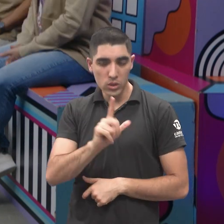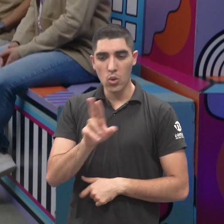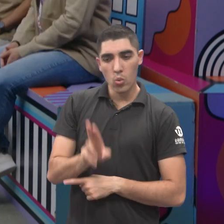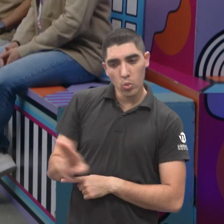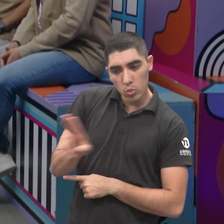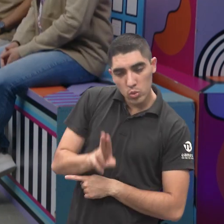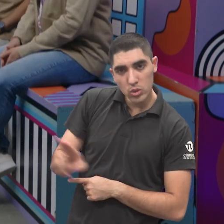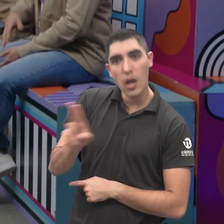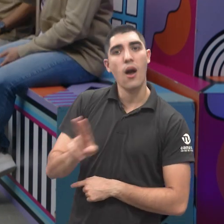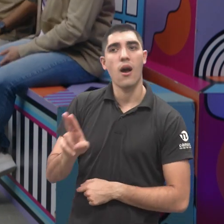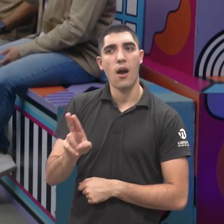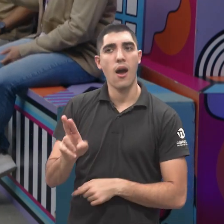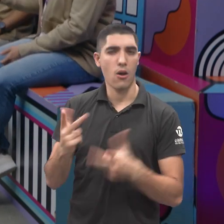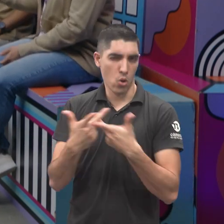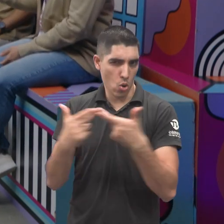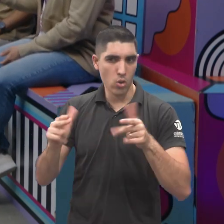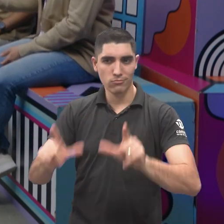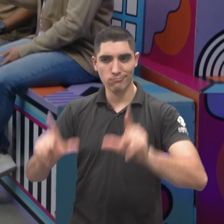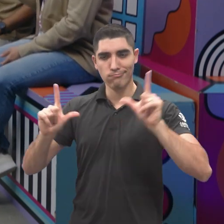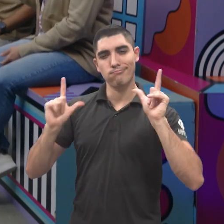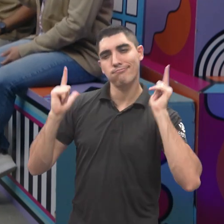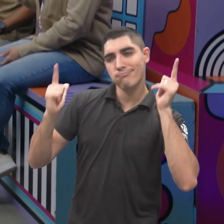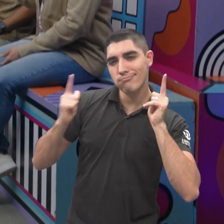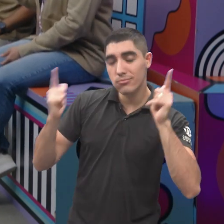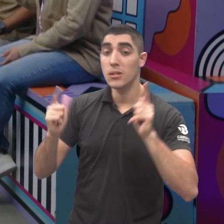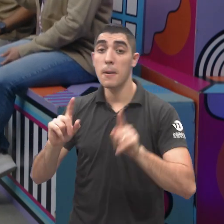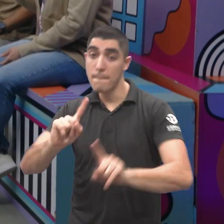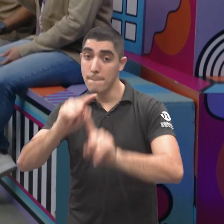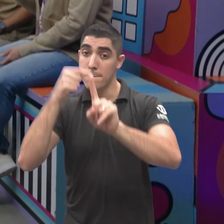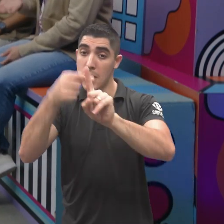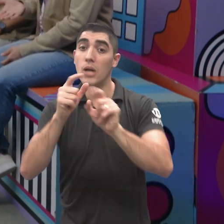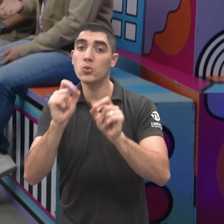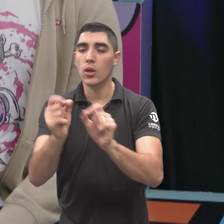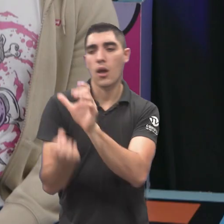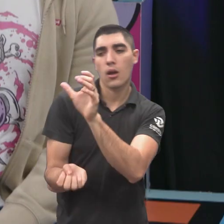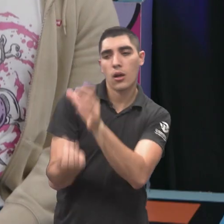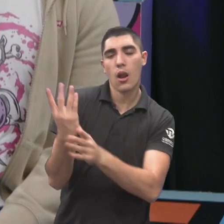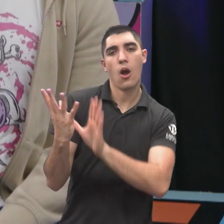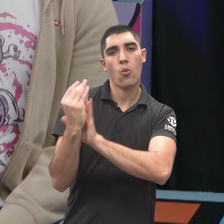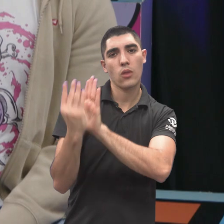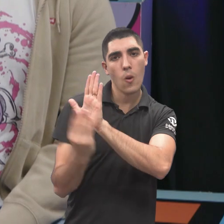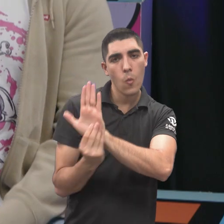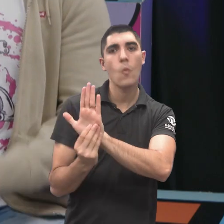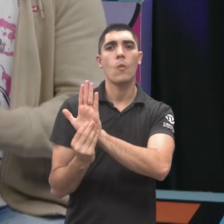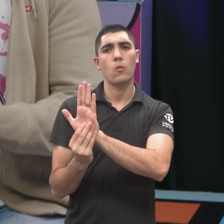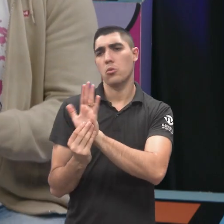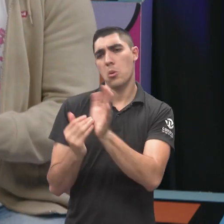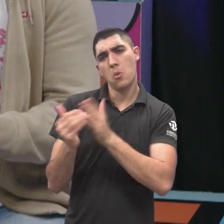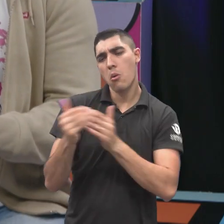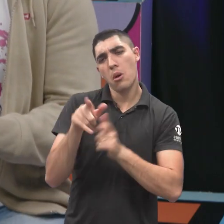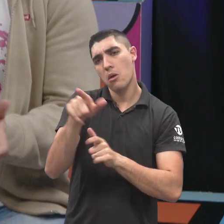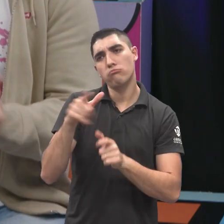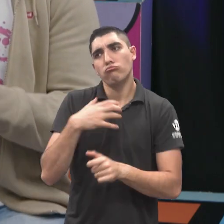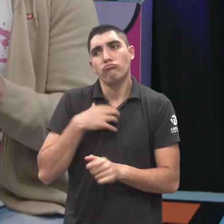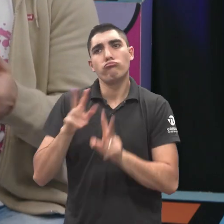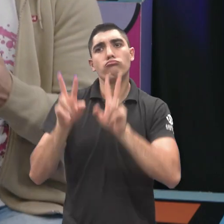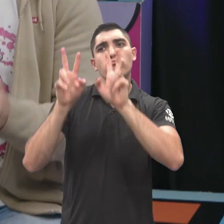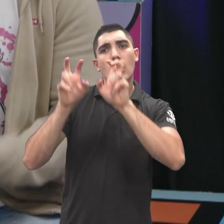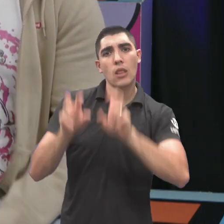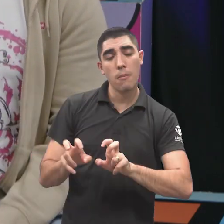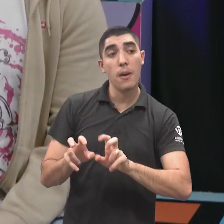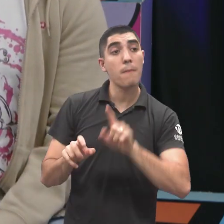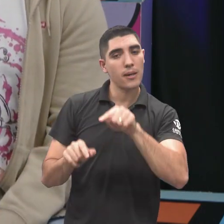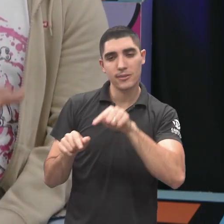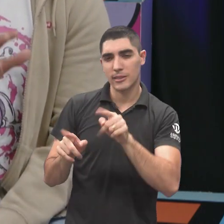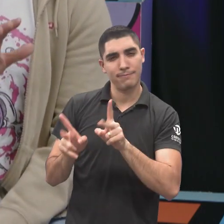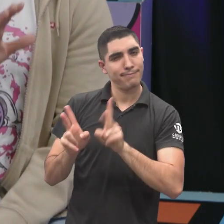gente tivesse tanto acesso ao consumo de entretenimento da maneira que se dá hoje, quanto à produção também, né? Seja em qual posição